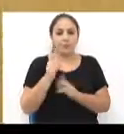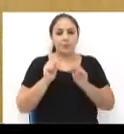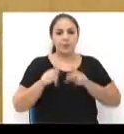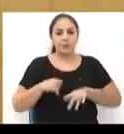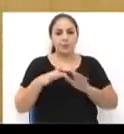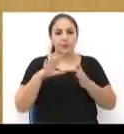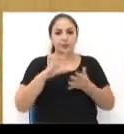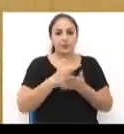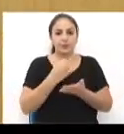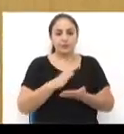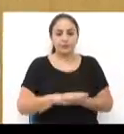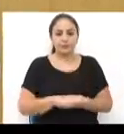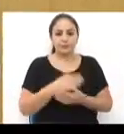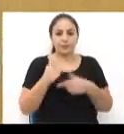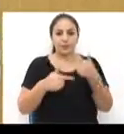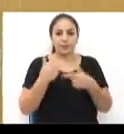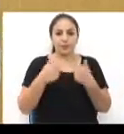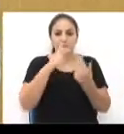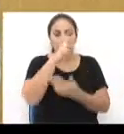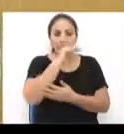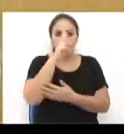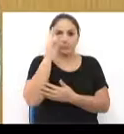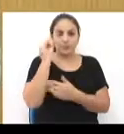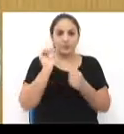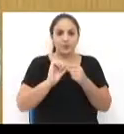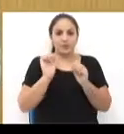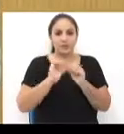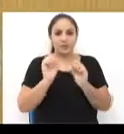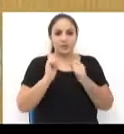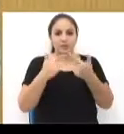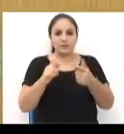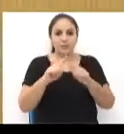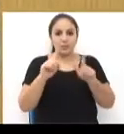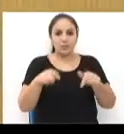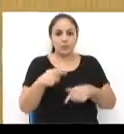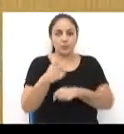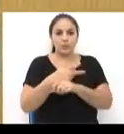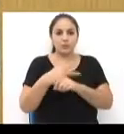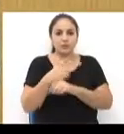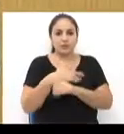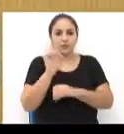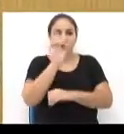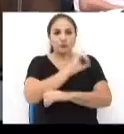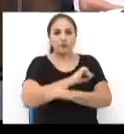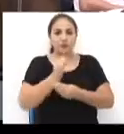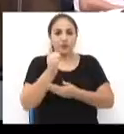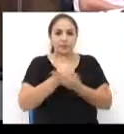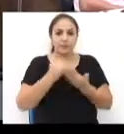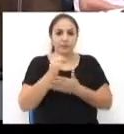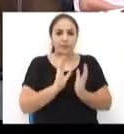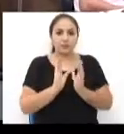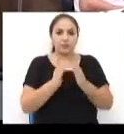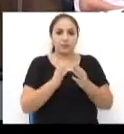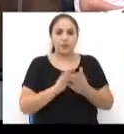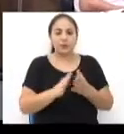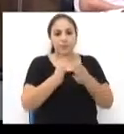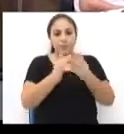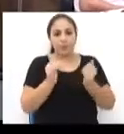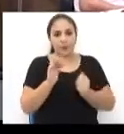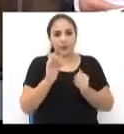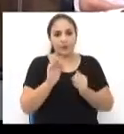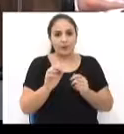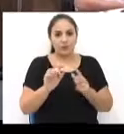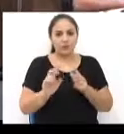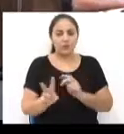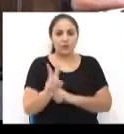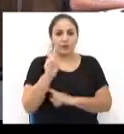inscritas. Servidores municipais realizam ato público para buscar database da categoria. Eles pedem um reajuste maior do